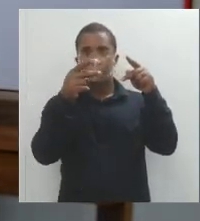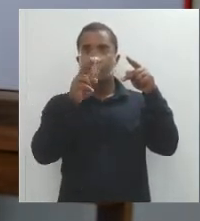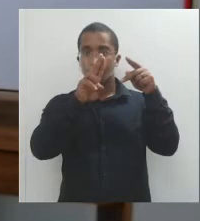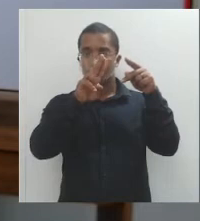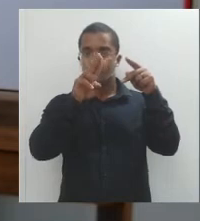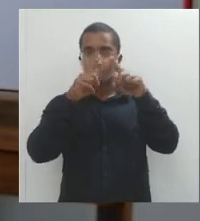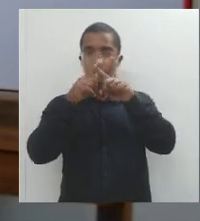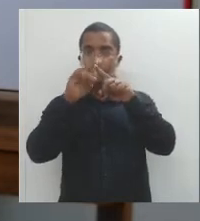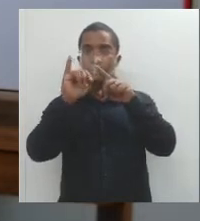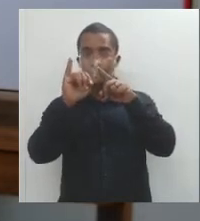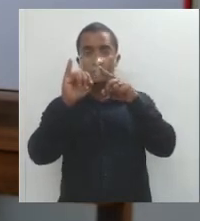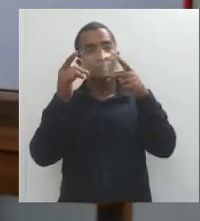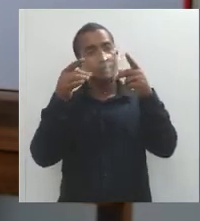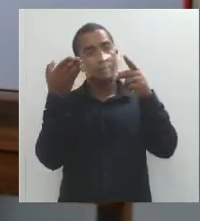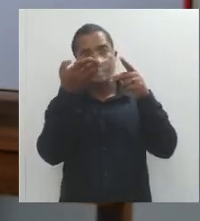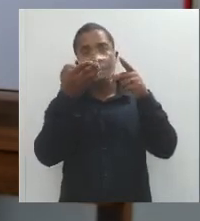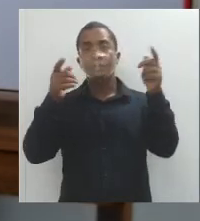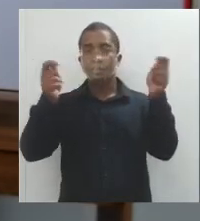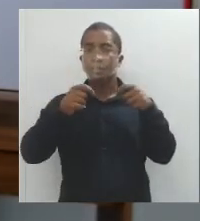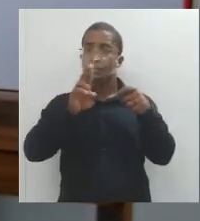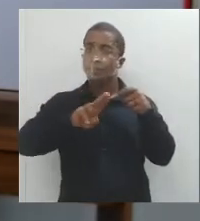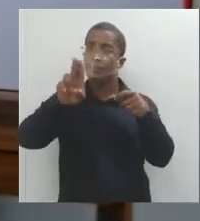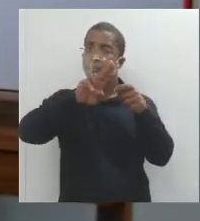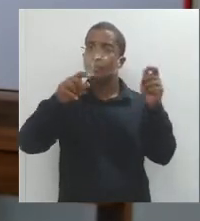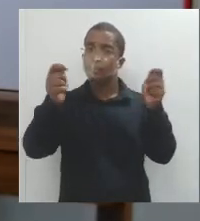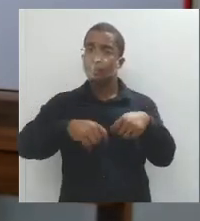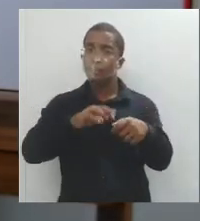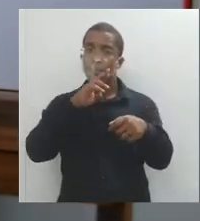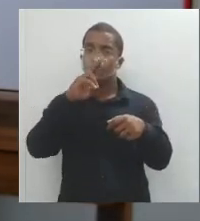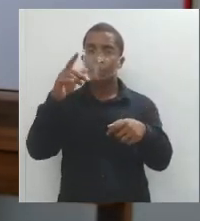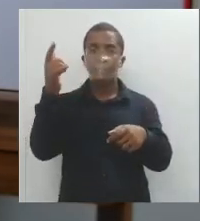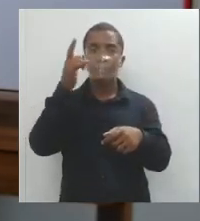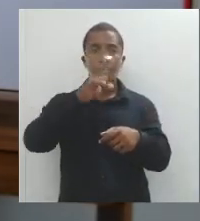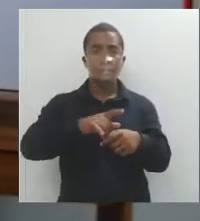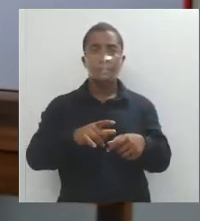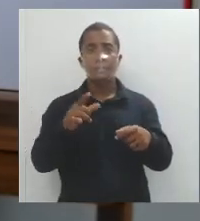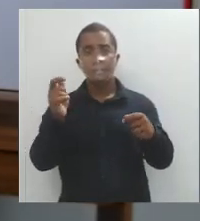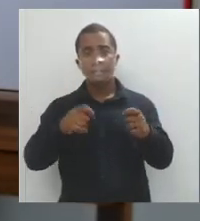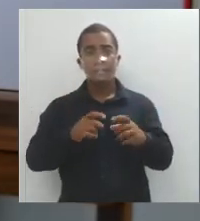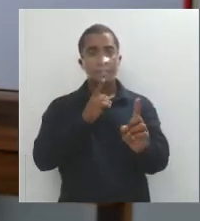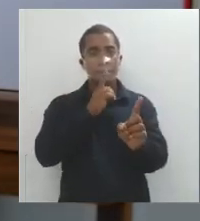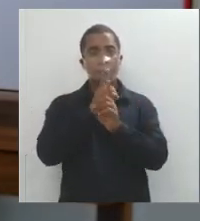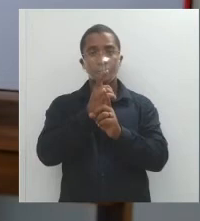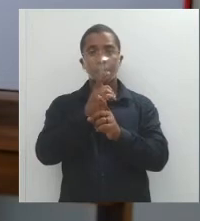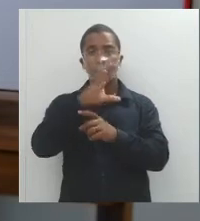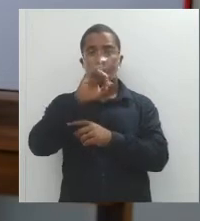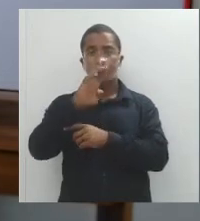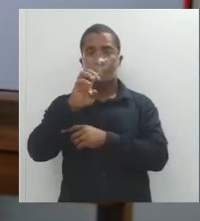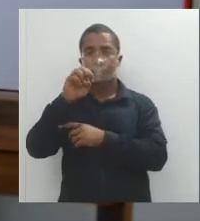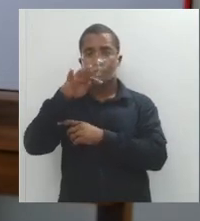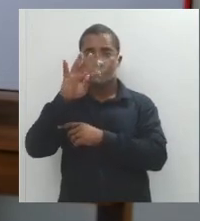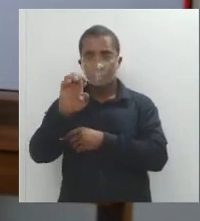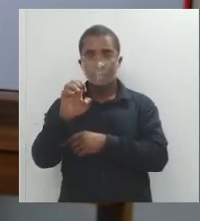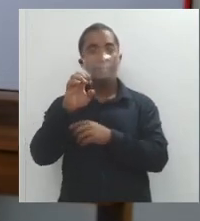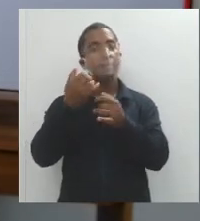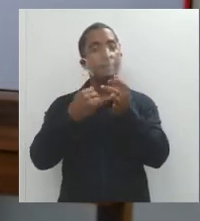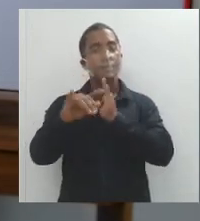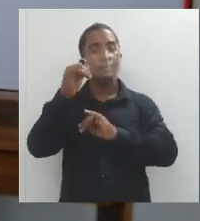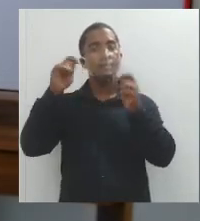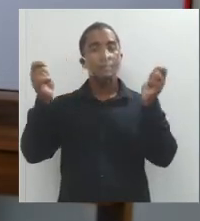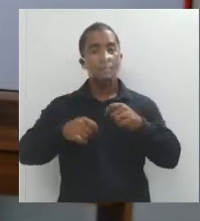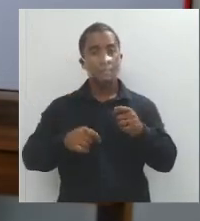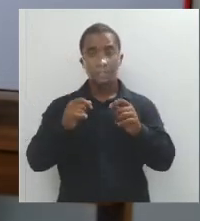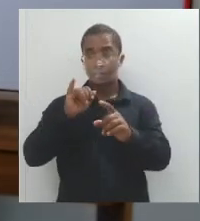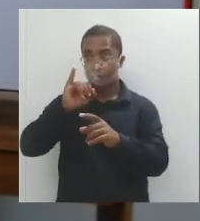da potência, e é essa fórmula que a gente usa para calcular a corrente elétrica. Eu achando esse I daqui, ó, esse I é a